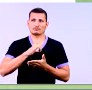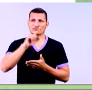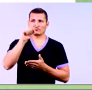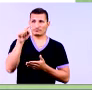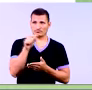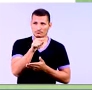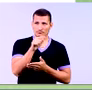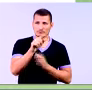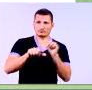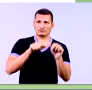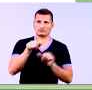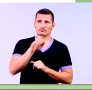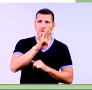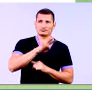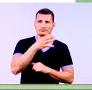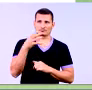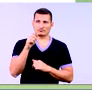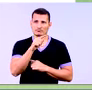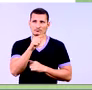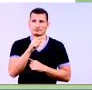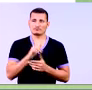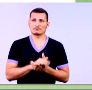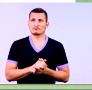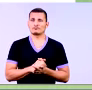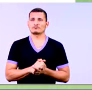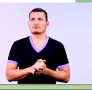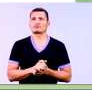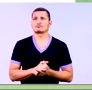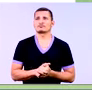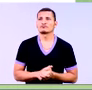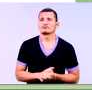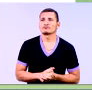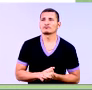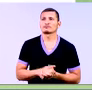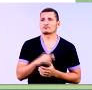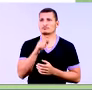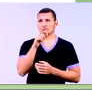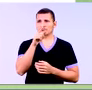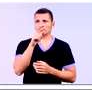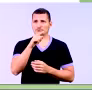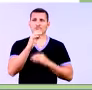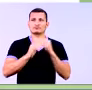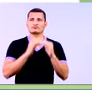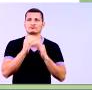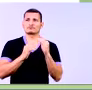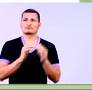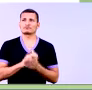no conteúdo dessa tabela. Tá? Essa é a situação do nosso banco de dados.